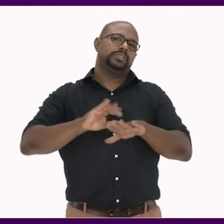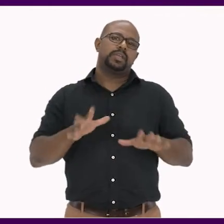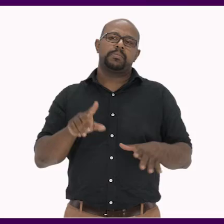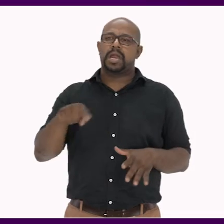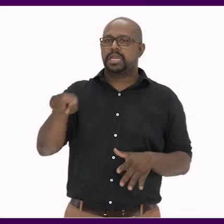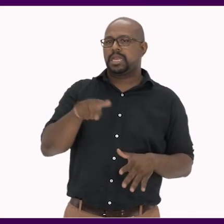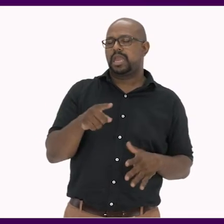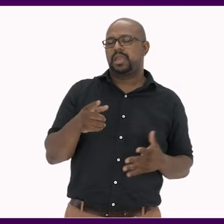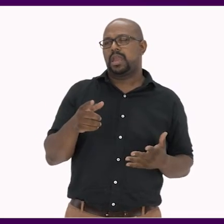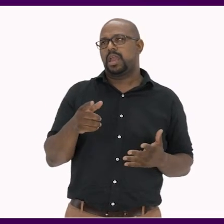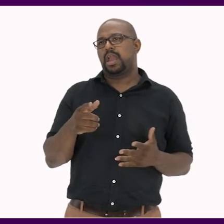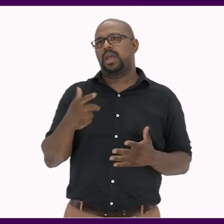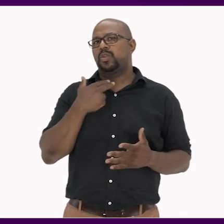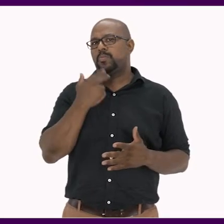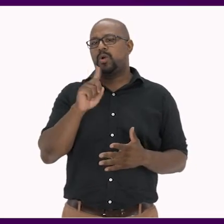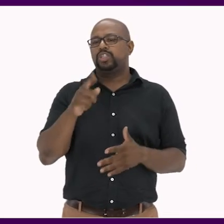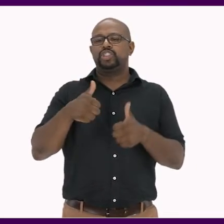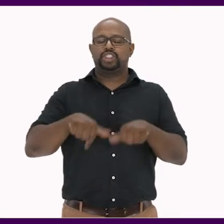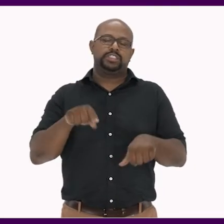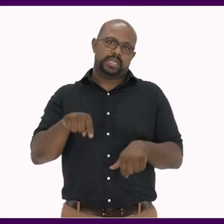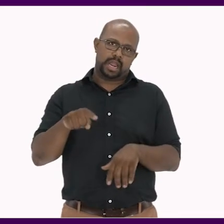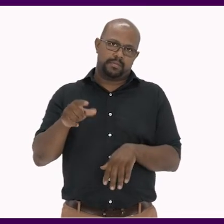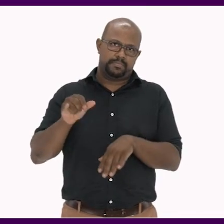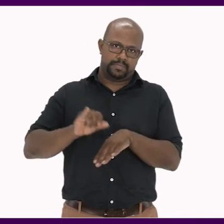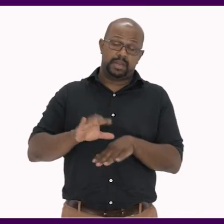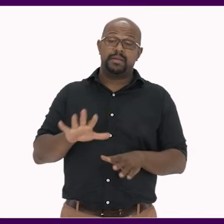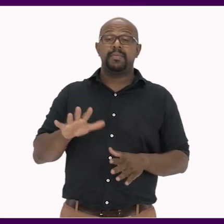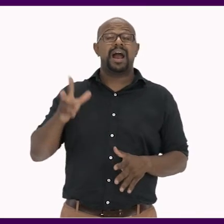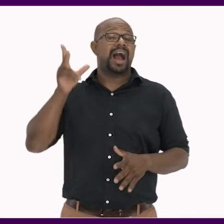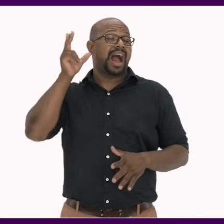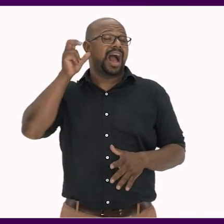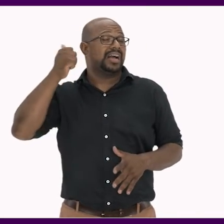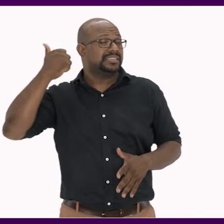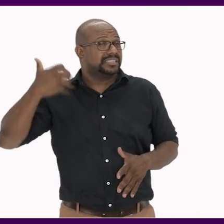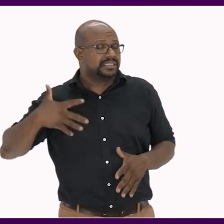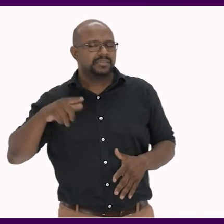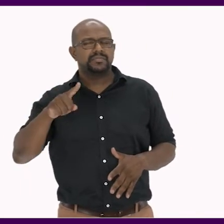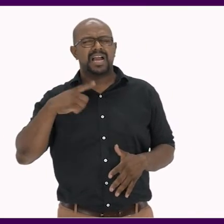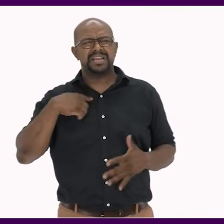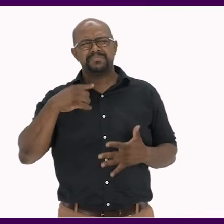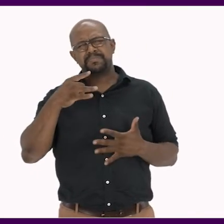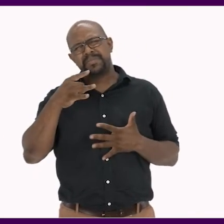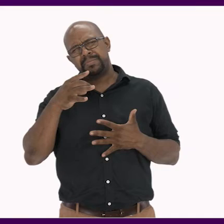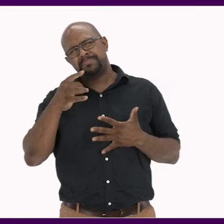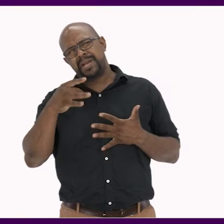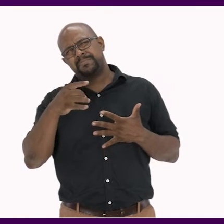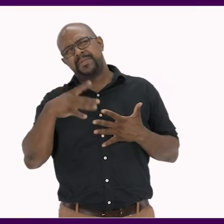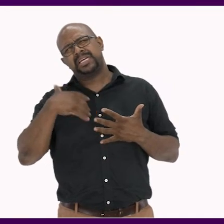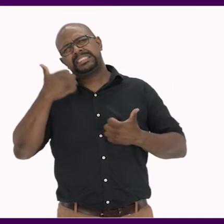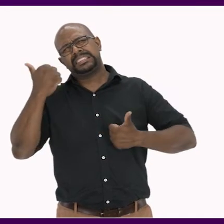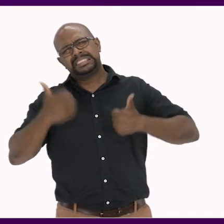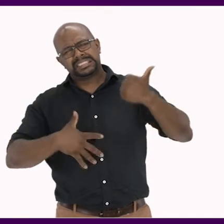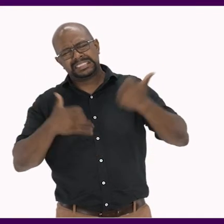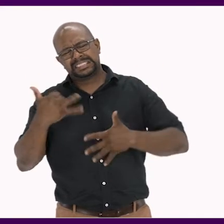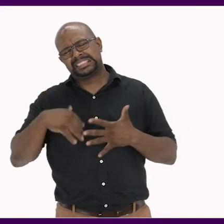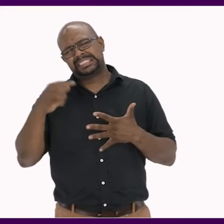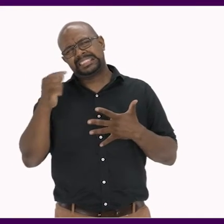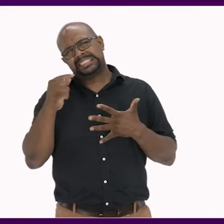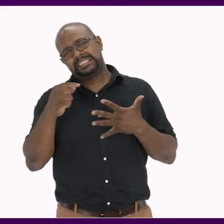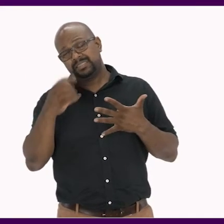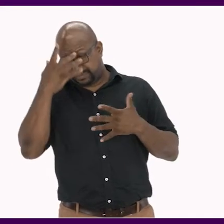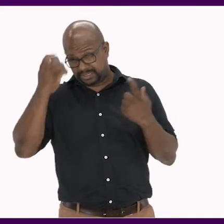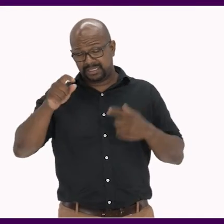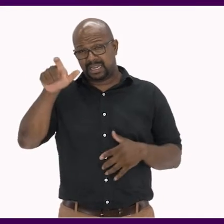né? Para quem não pode estar presente. Mas a audiodescrição vai descrever aquela obra e ela deve